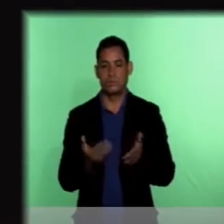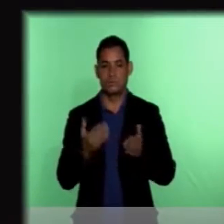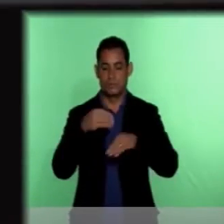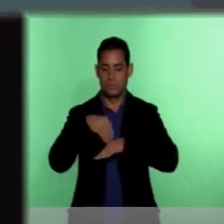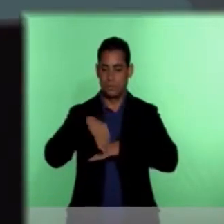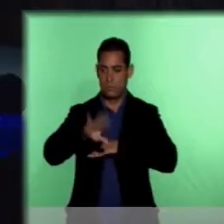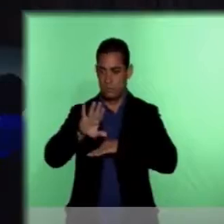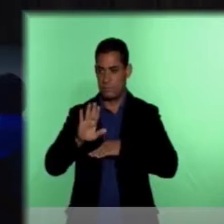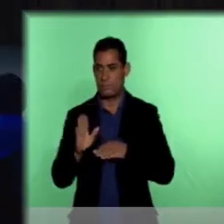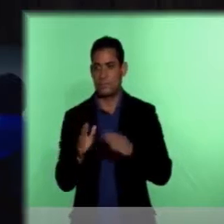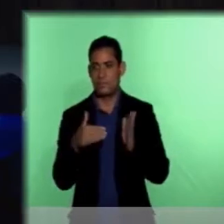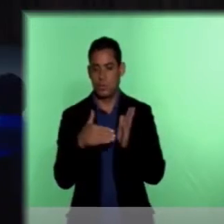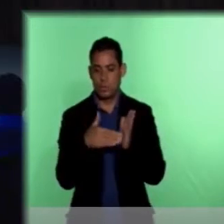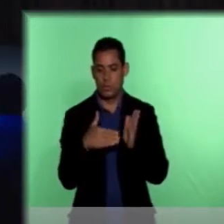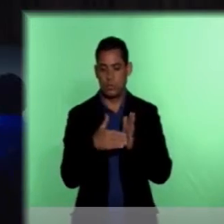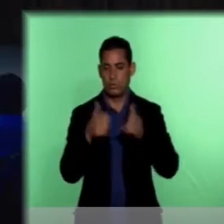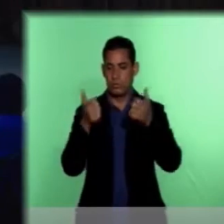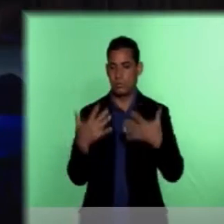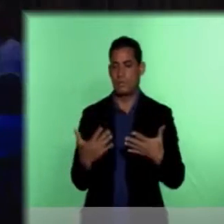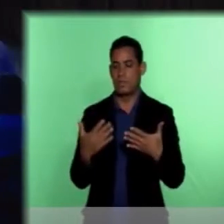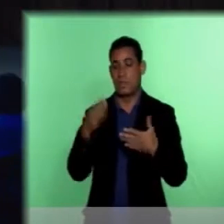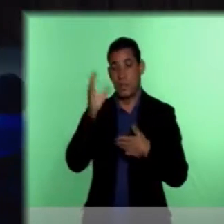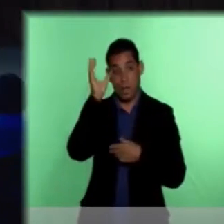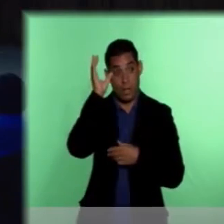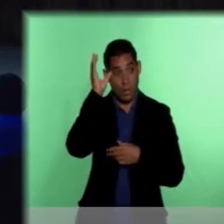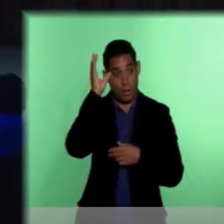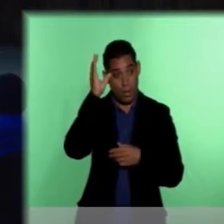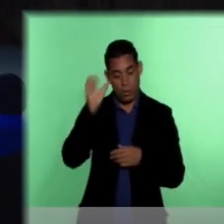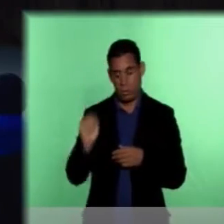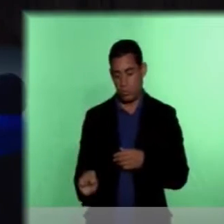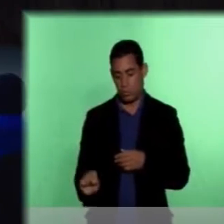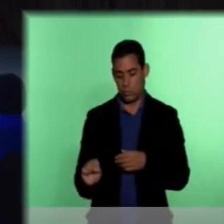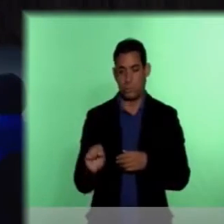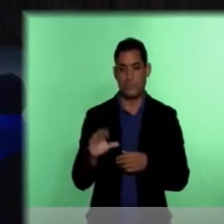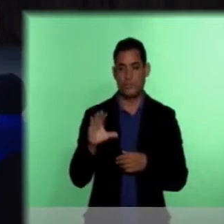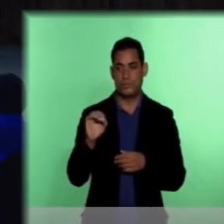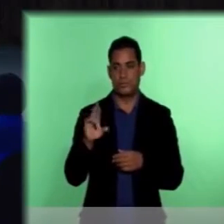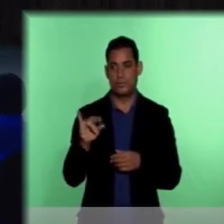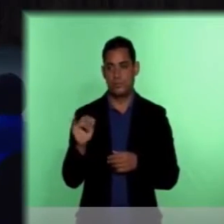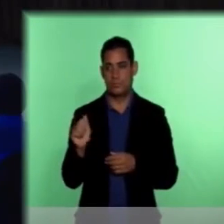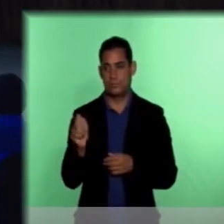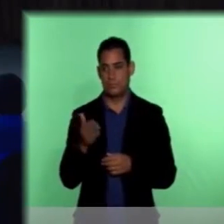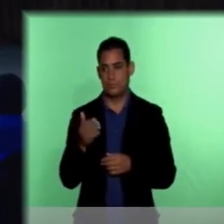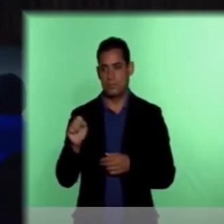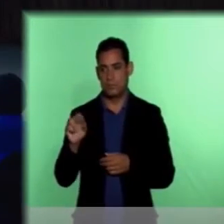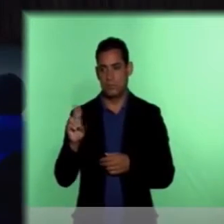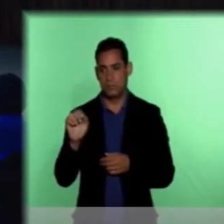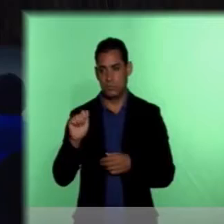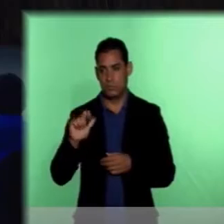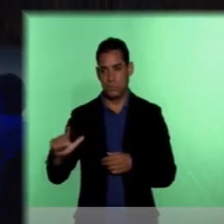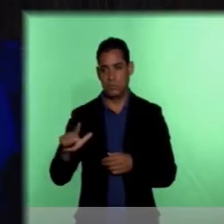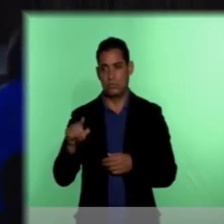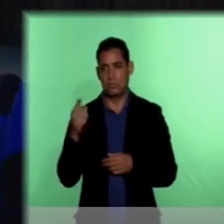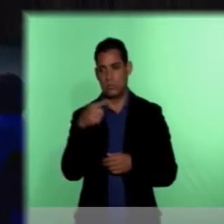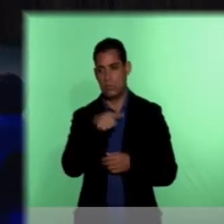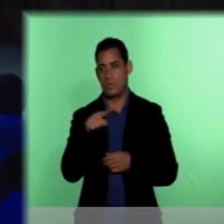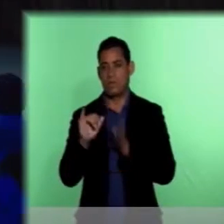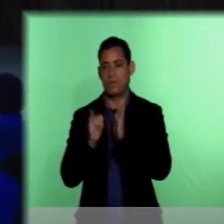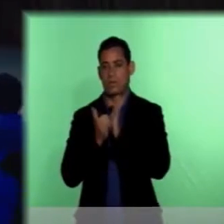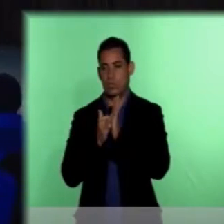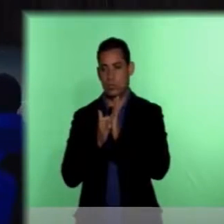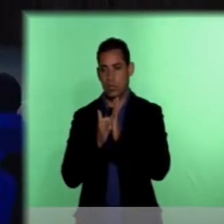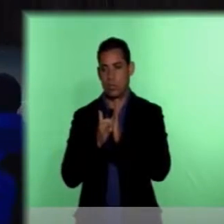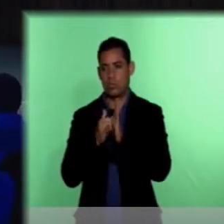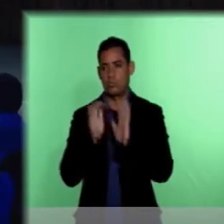E, por último, falar sobre a Coreia do Sul, rapidamente. Quem for lá no na nossa página do YouTube, é só colocar a